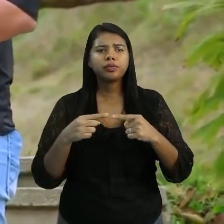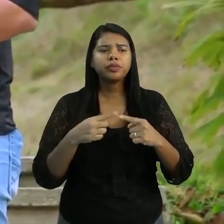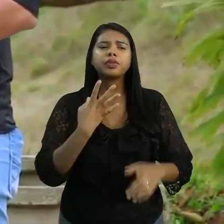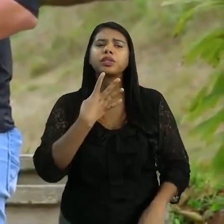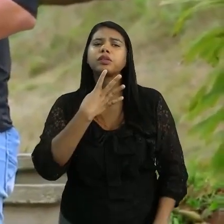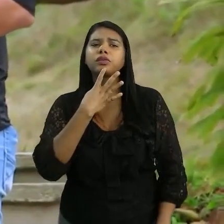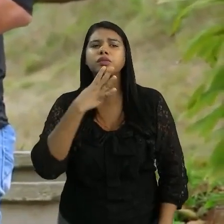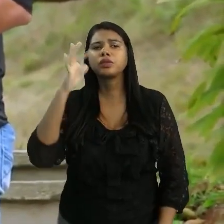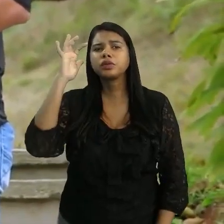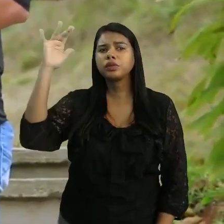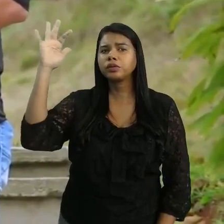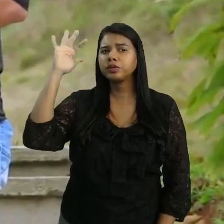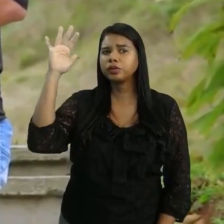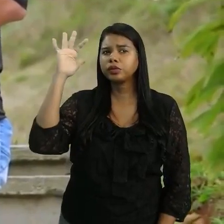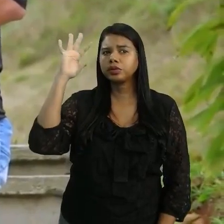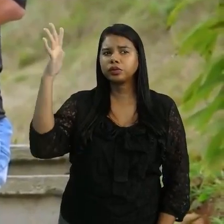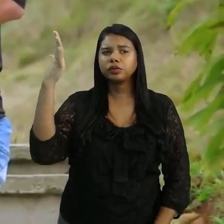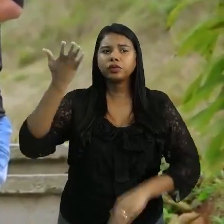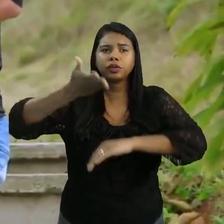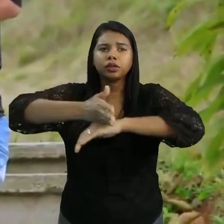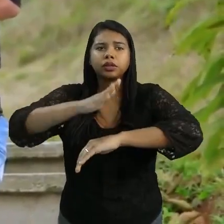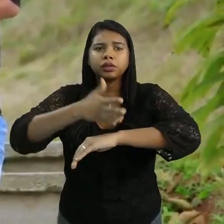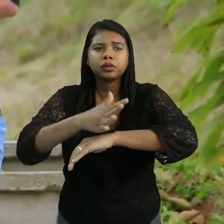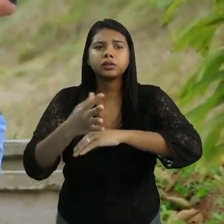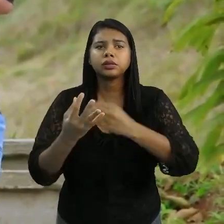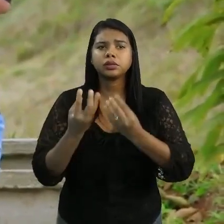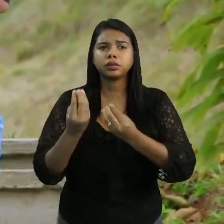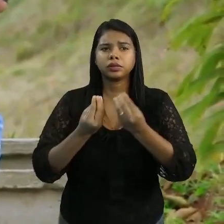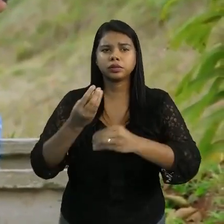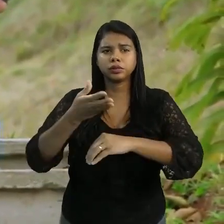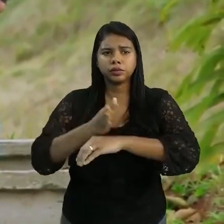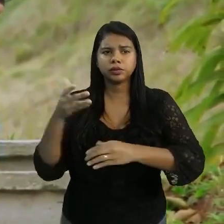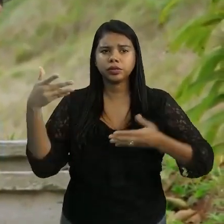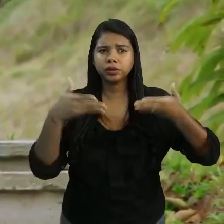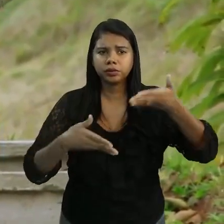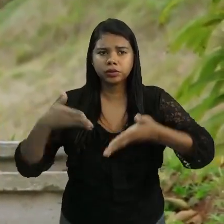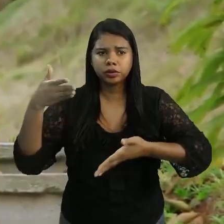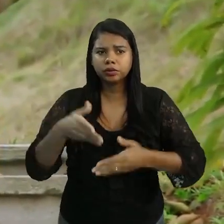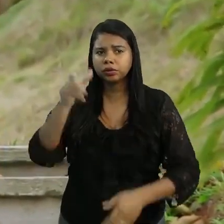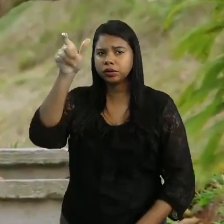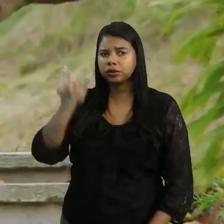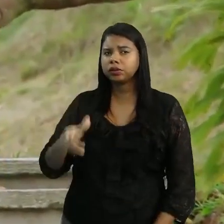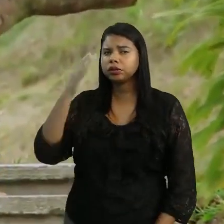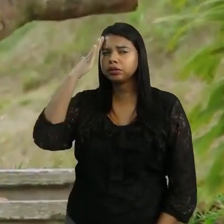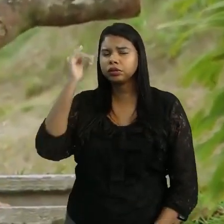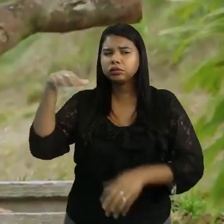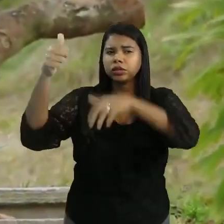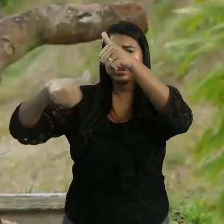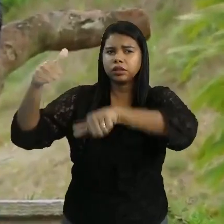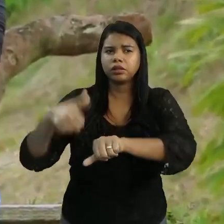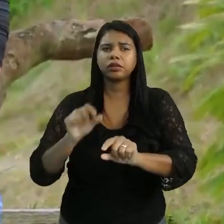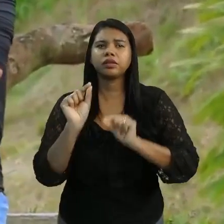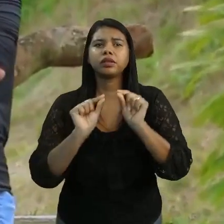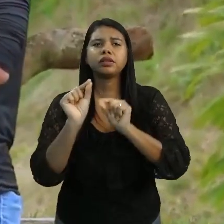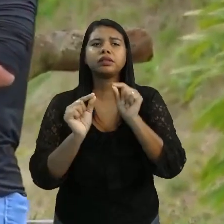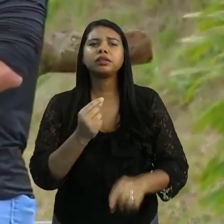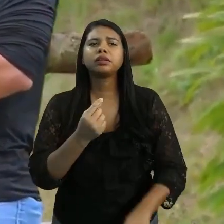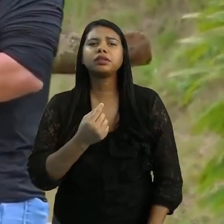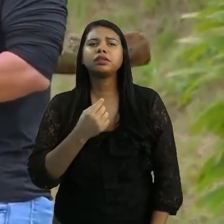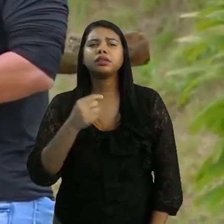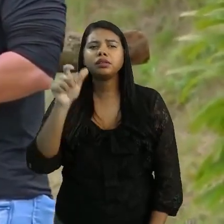ser? Simplesmente ter desejo, interesse, né? E as pessoas vão conhecendo a comunidade. É importante